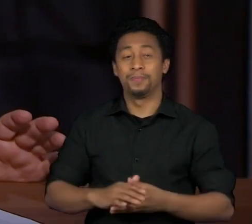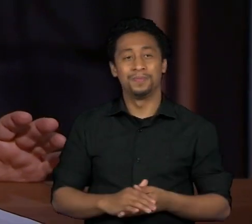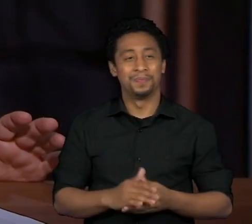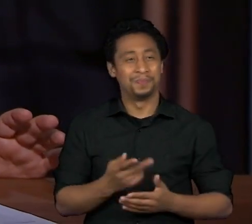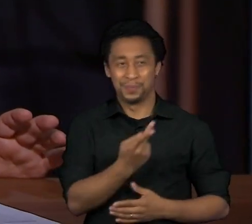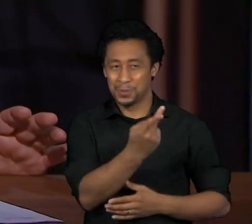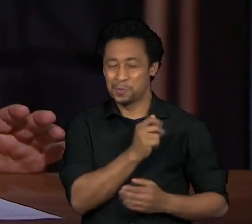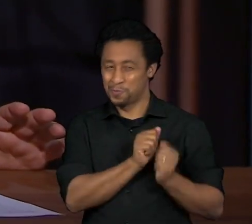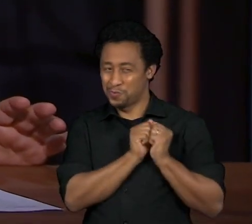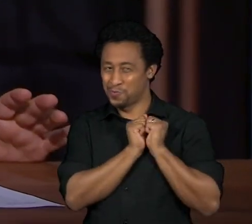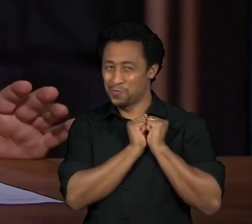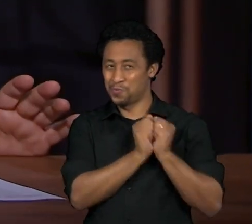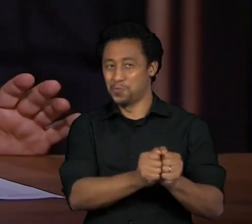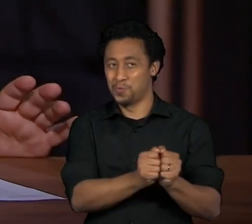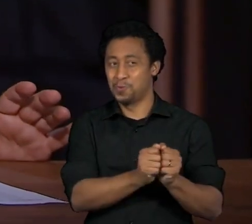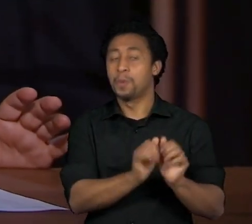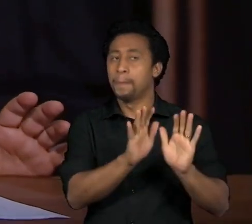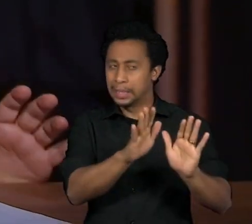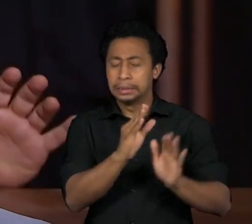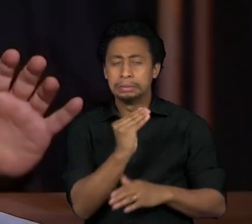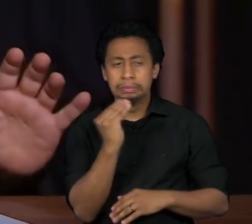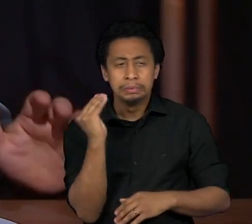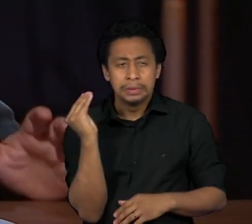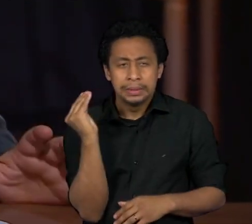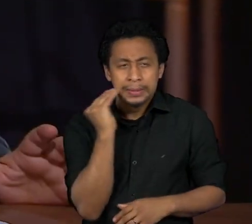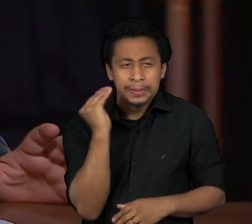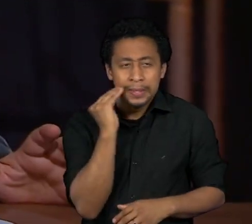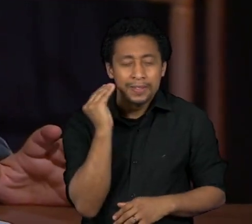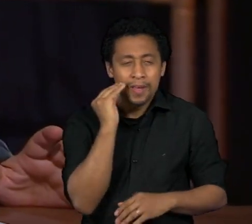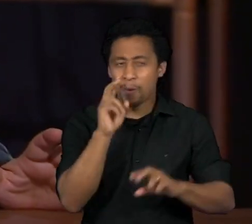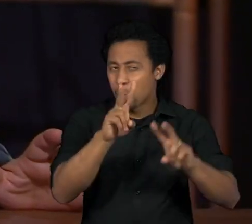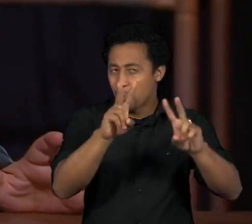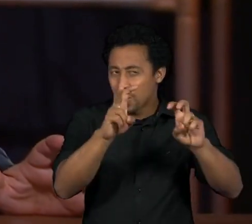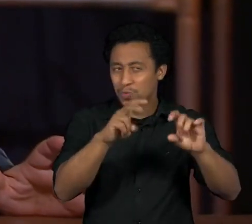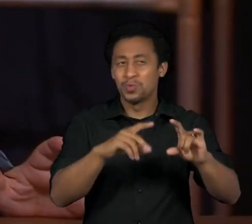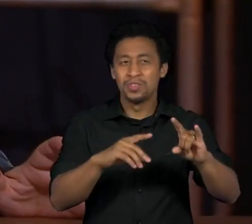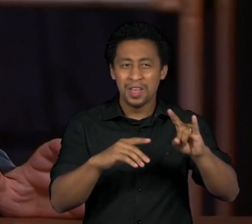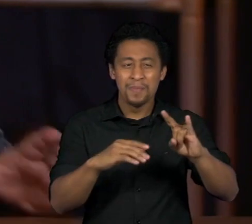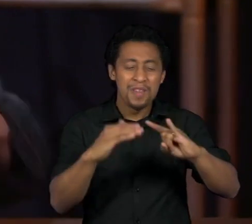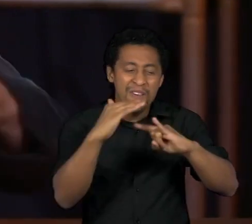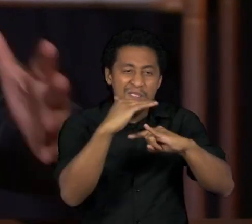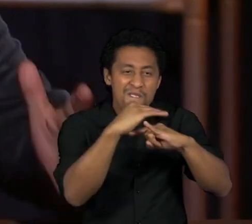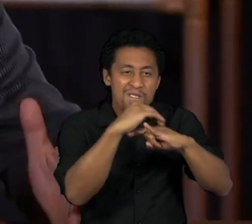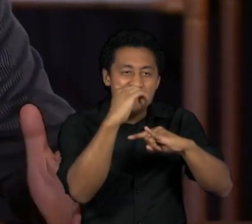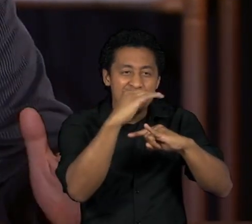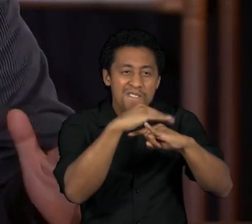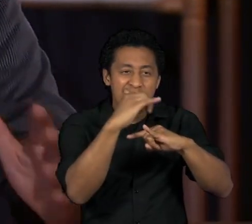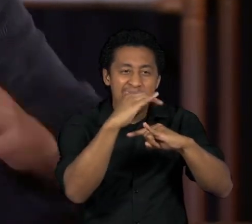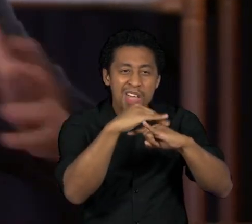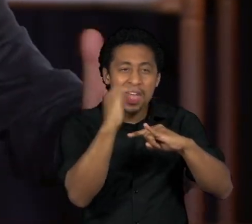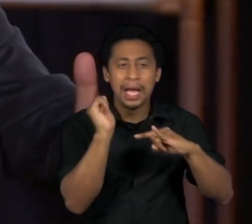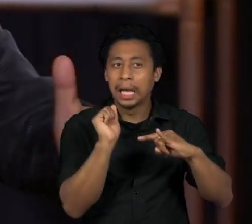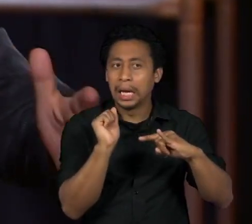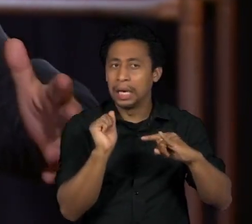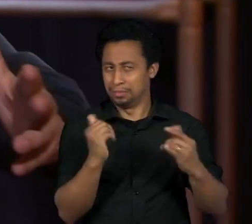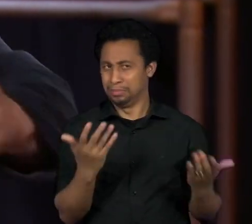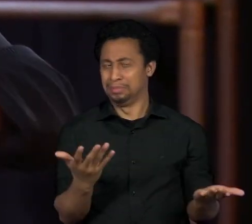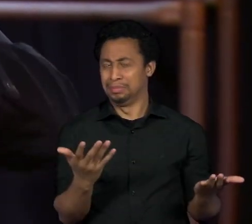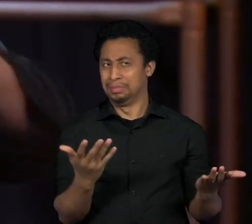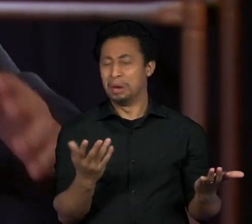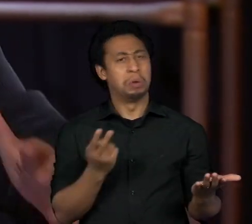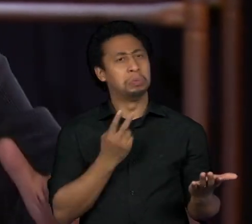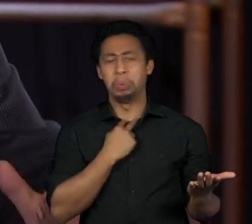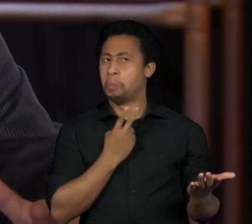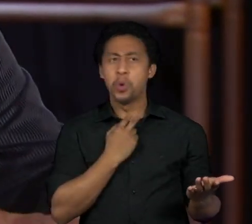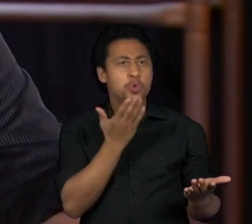professor? Que bom. Mas eu ainda vou fazer uma tentativa no negócio do veganismo, tá? Que eu não estou conformado que nós não vamos comer